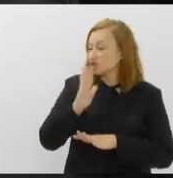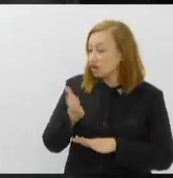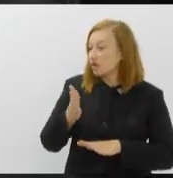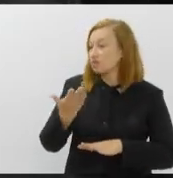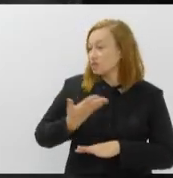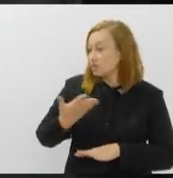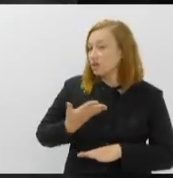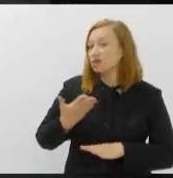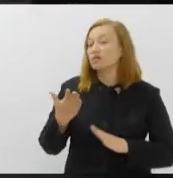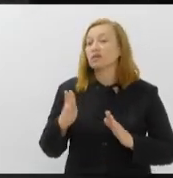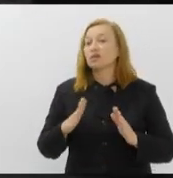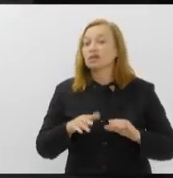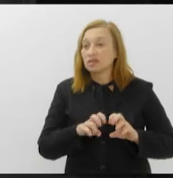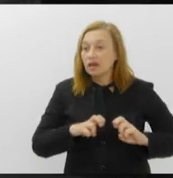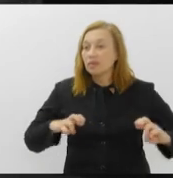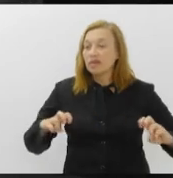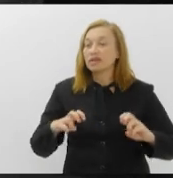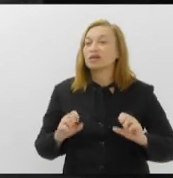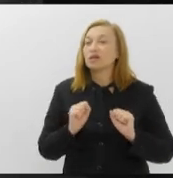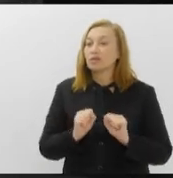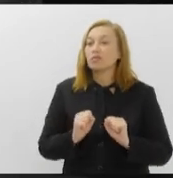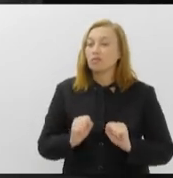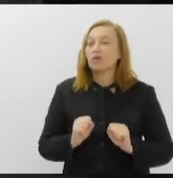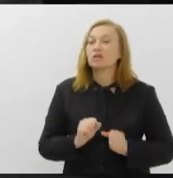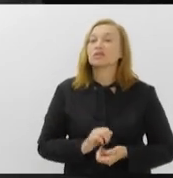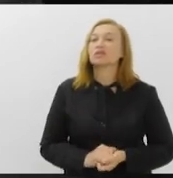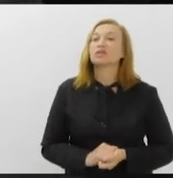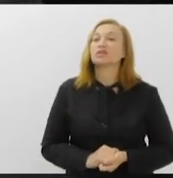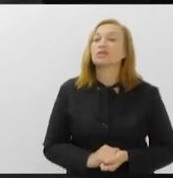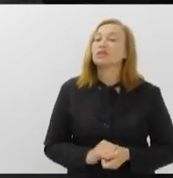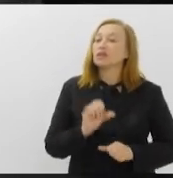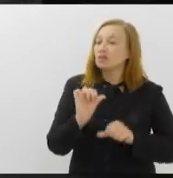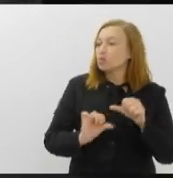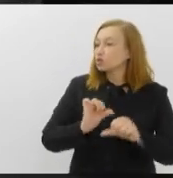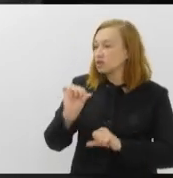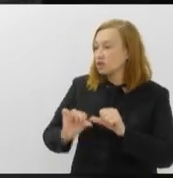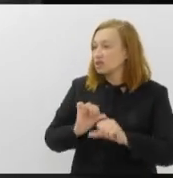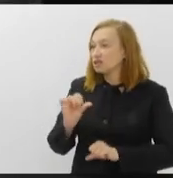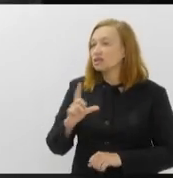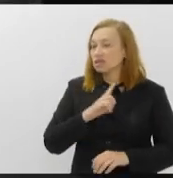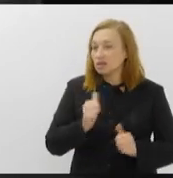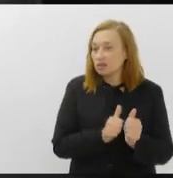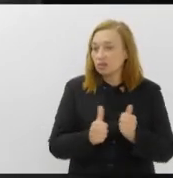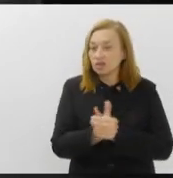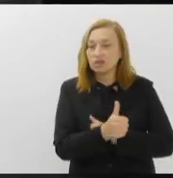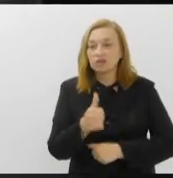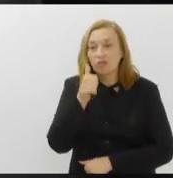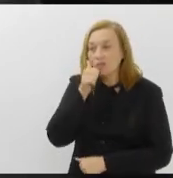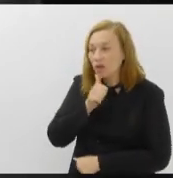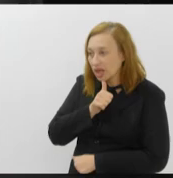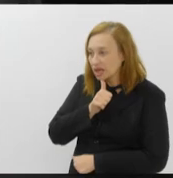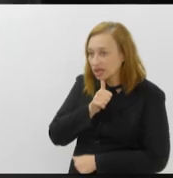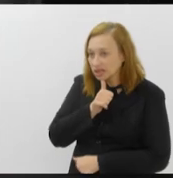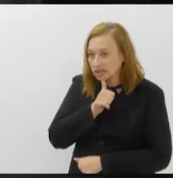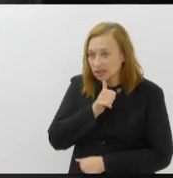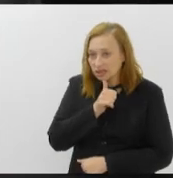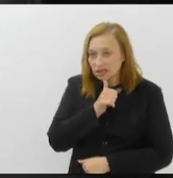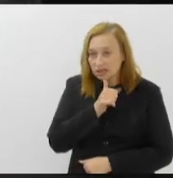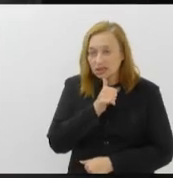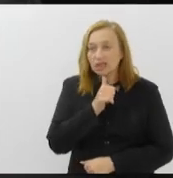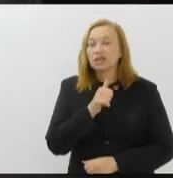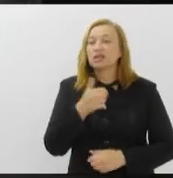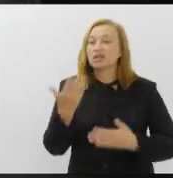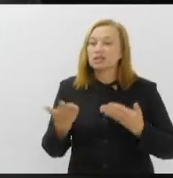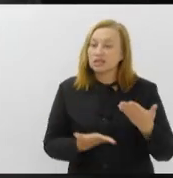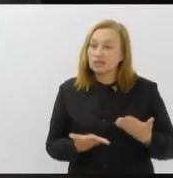Como disseram, que a gente possa fazer essas inversões, essas mudanças e ter esse protagonismo como mulheres, como servidoras públicas.